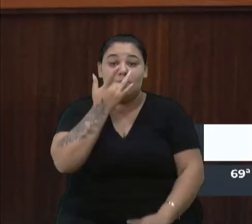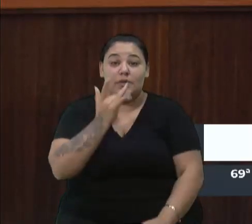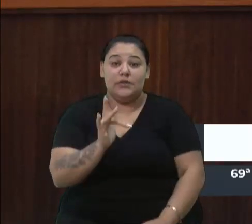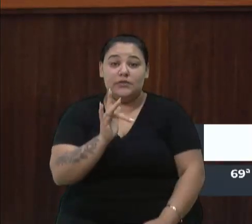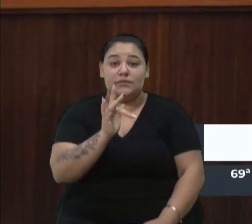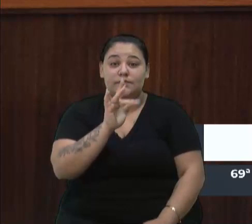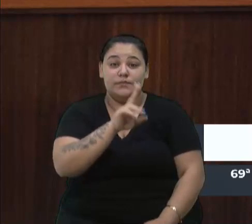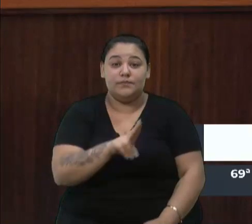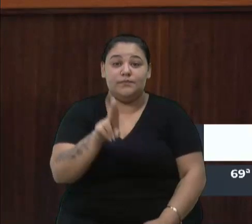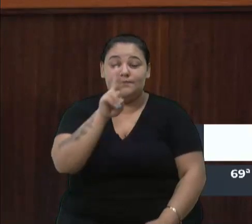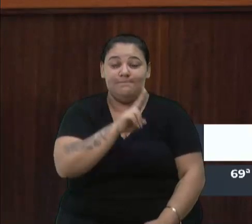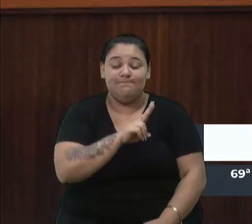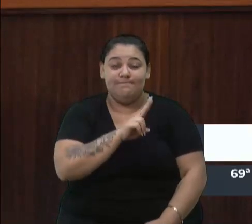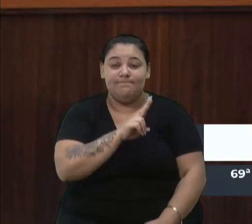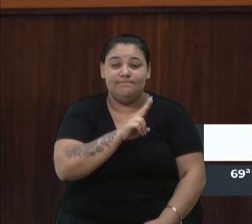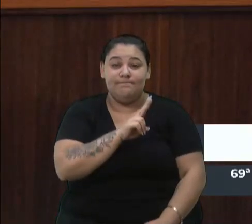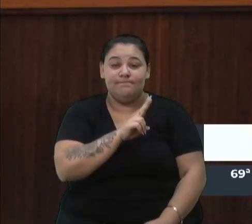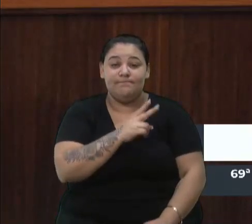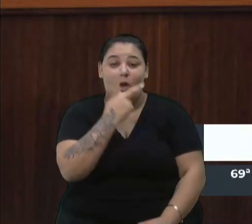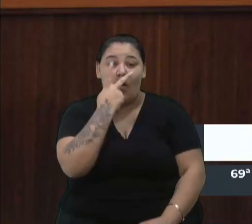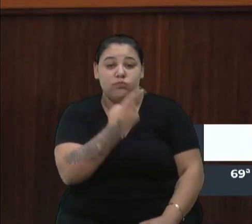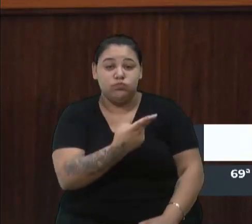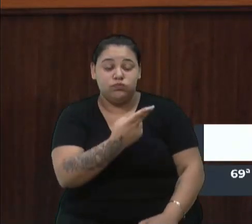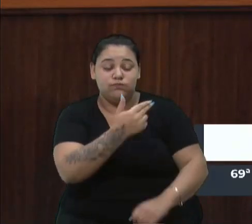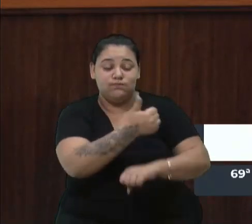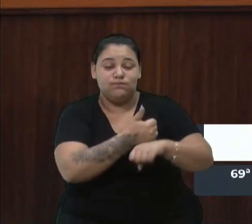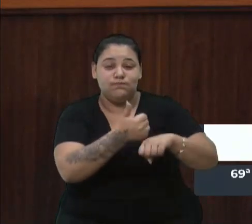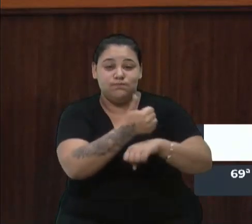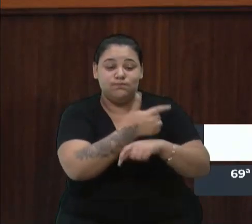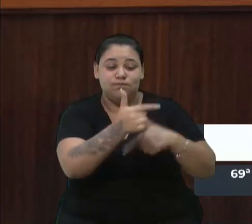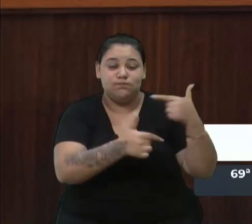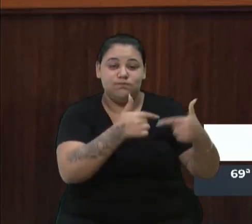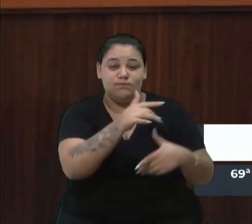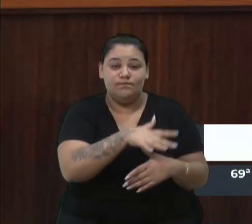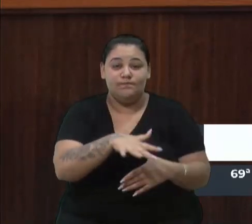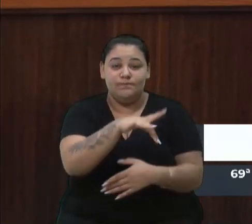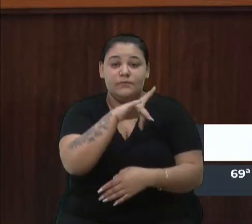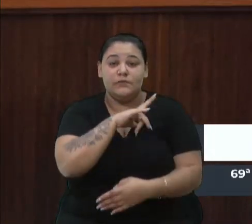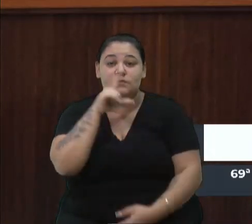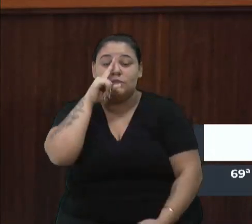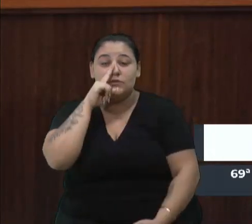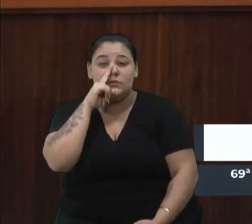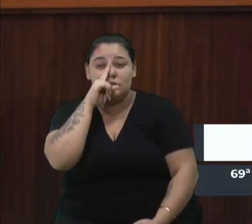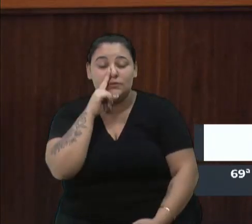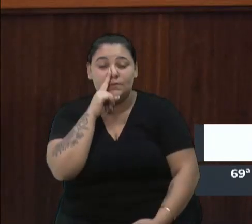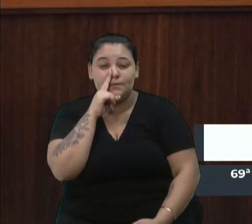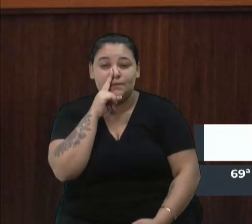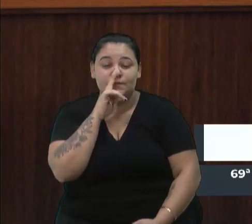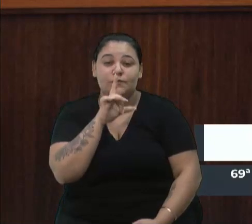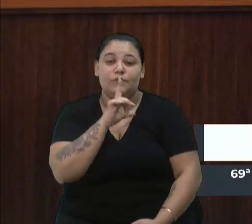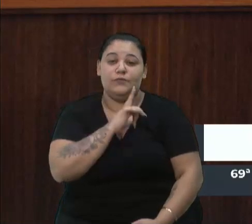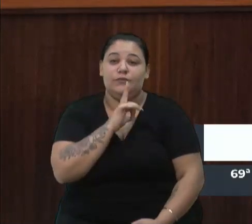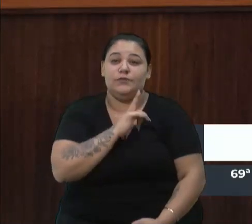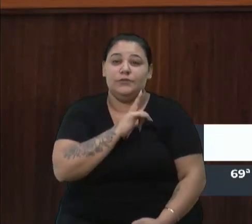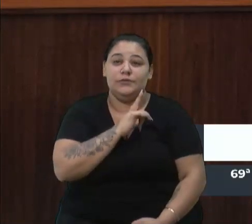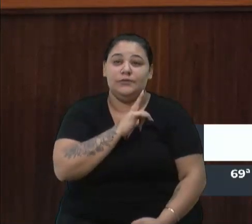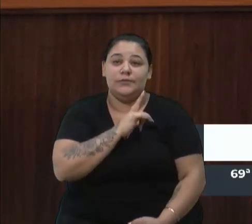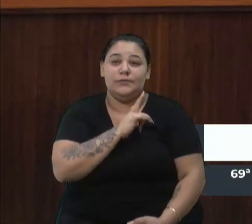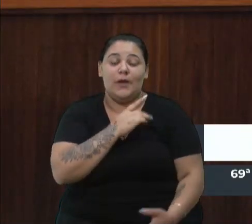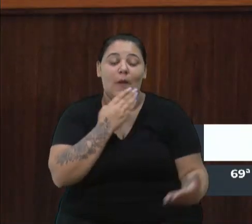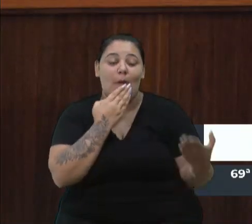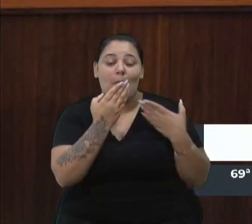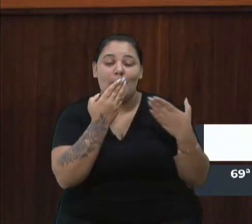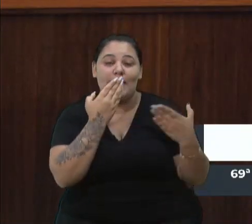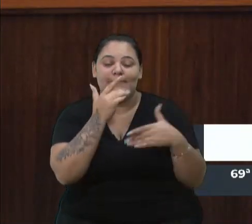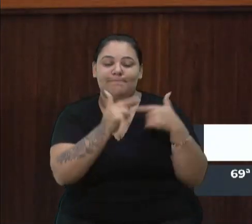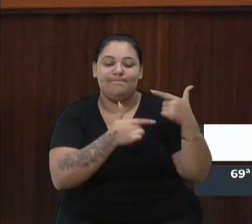o mesmo cargo de trabalho corremos o risco de ser condicionado ao trabalho análogo a